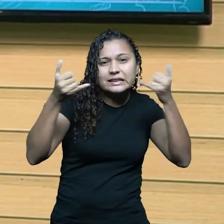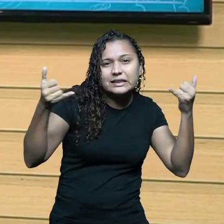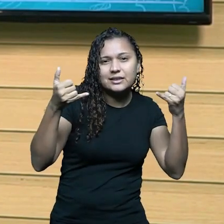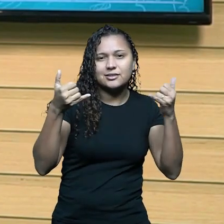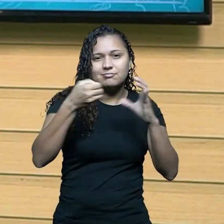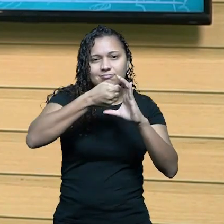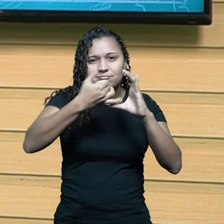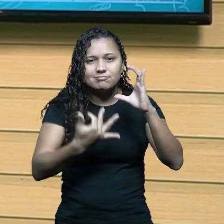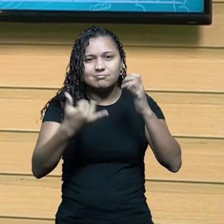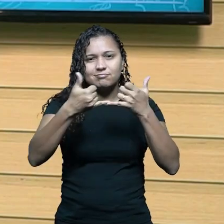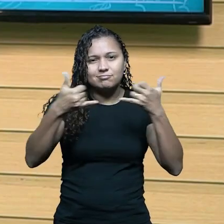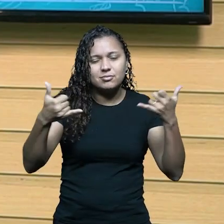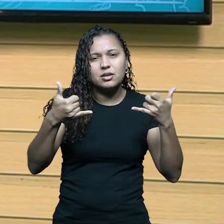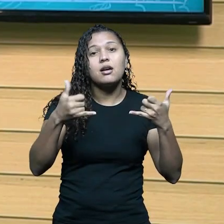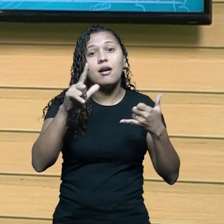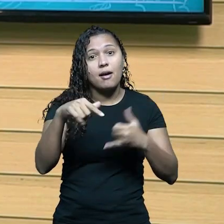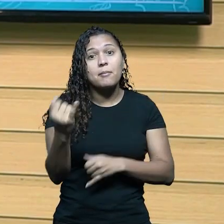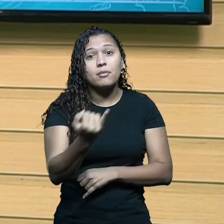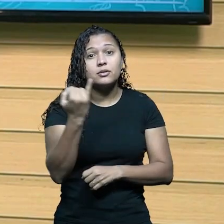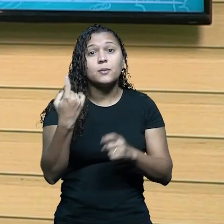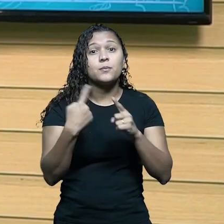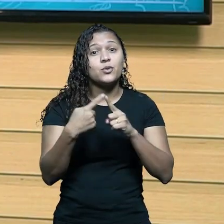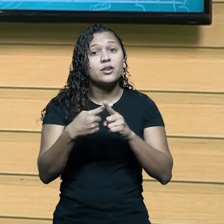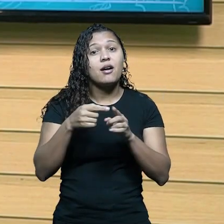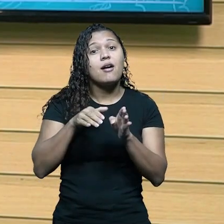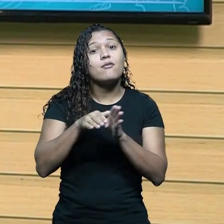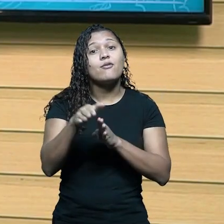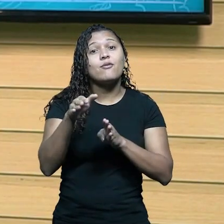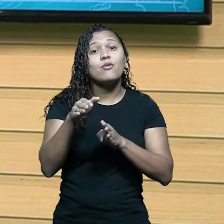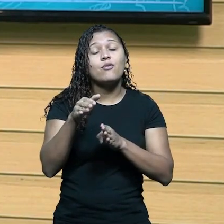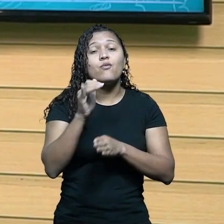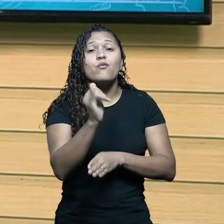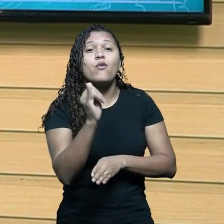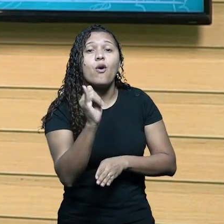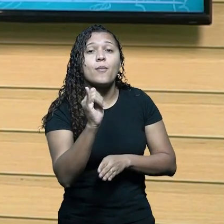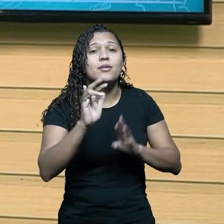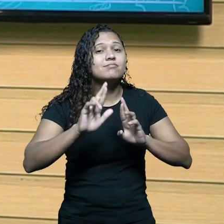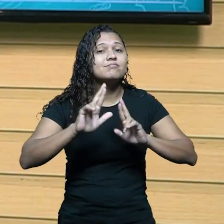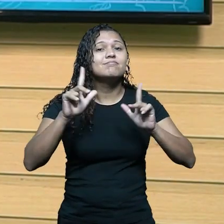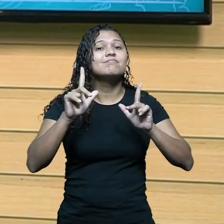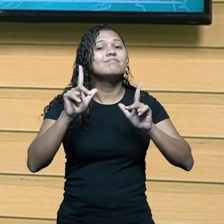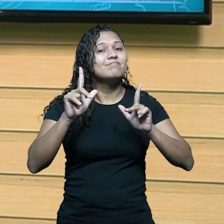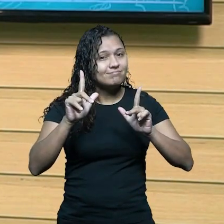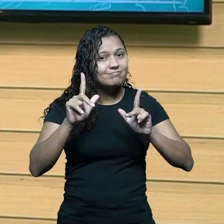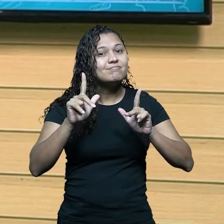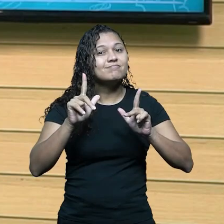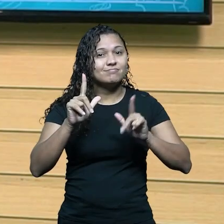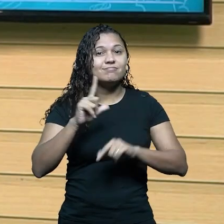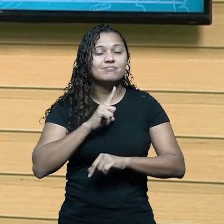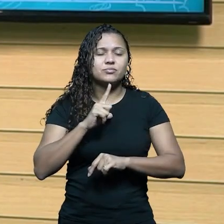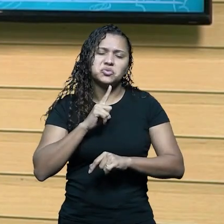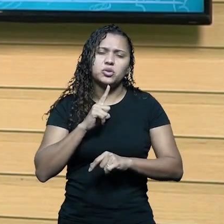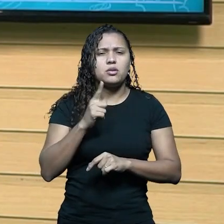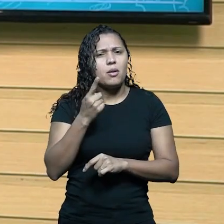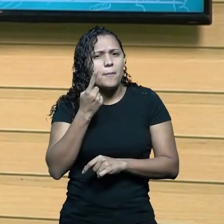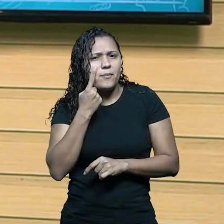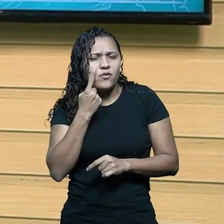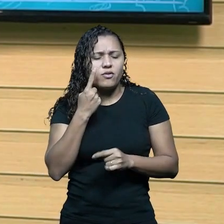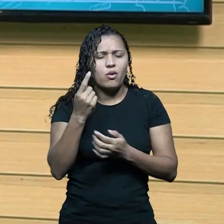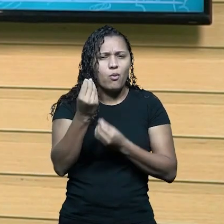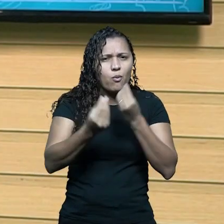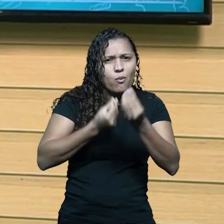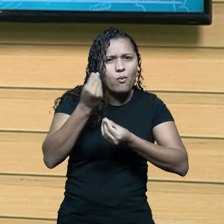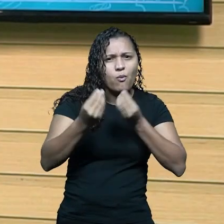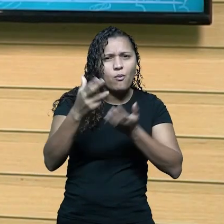classificações dessas linhas, porque elas passam informações diferentes da forma que ela for traçada dentro do desenho